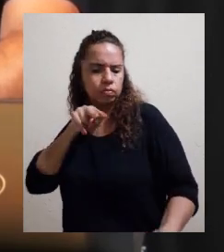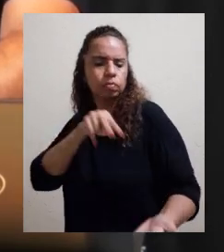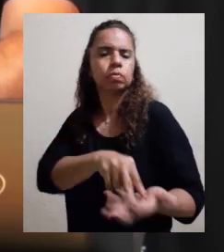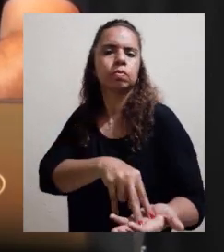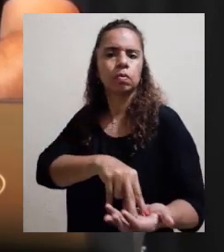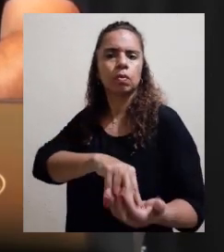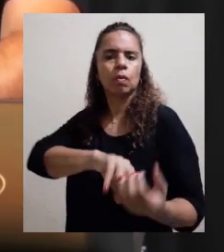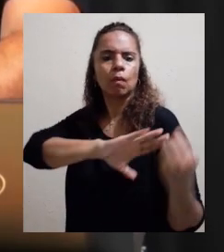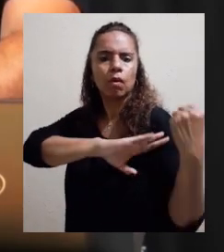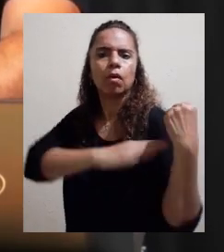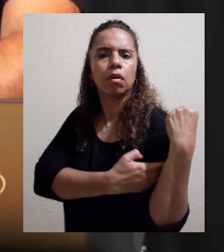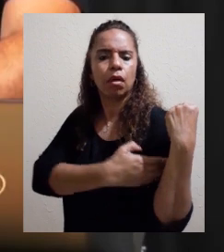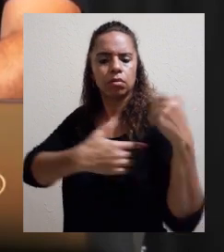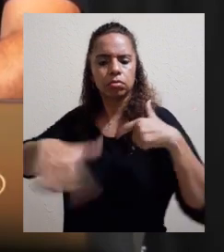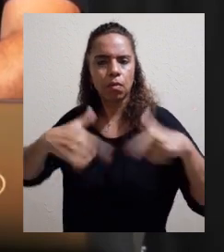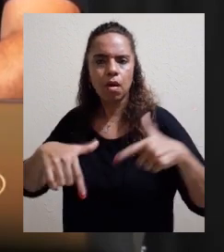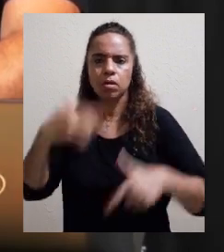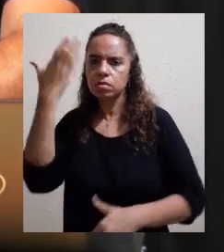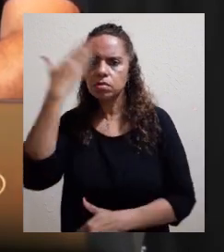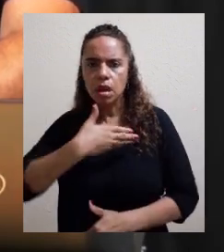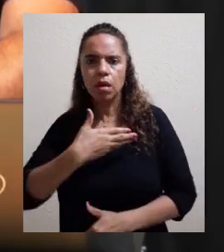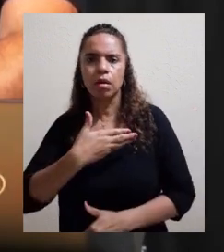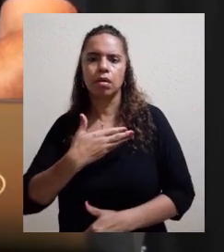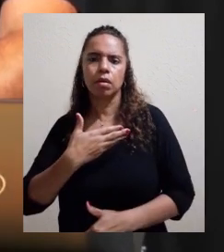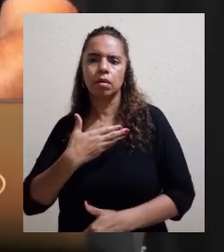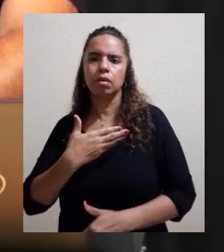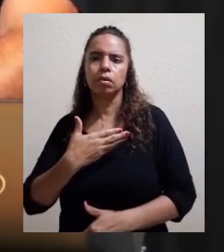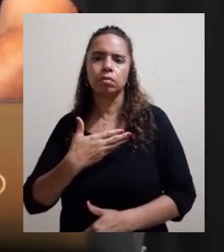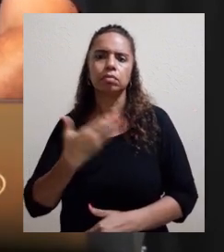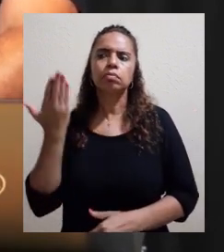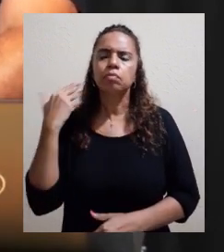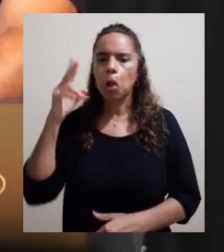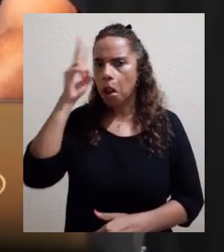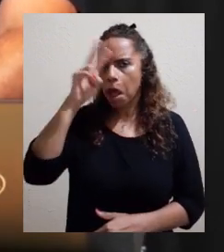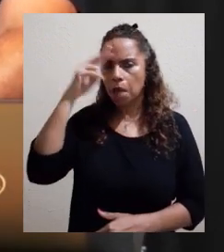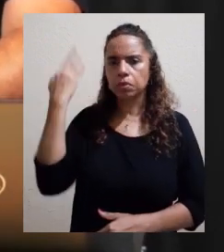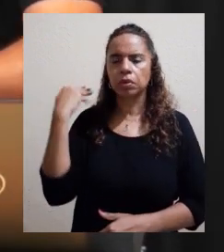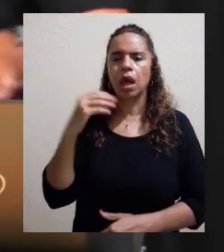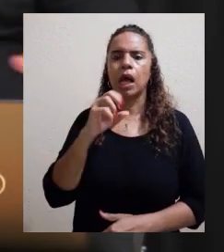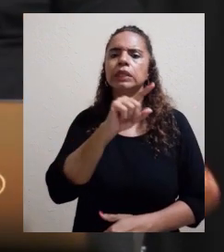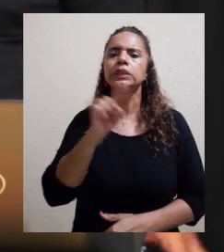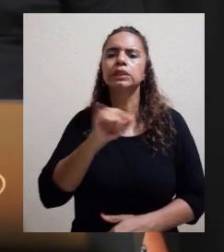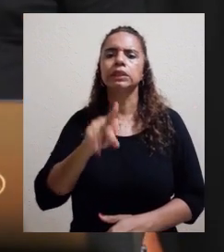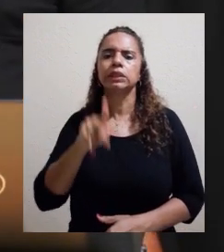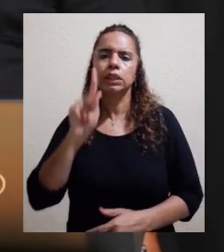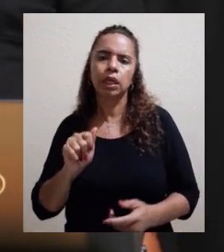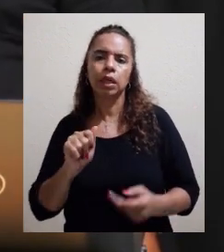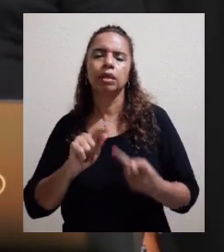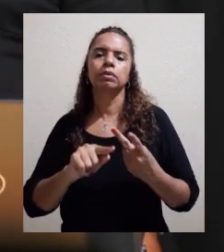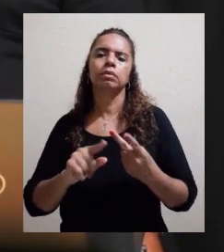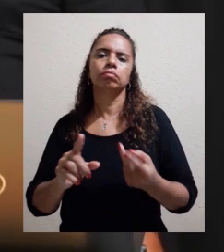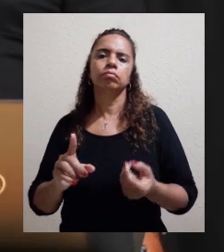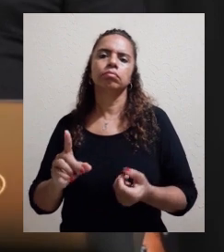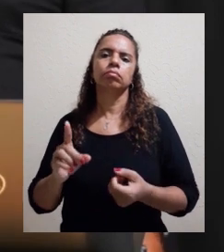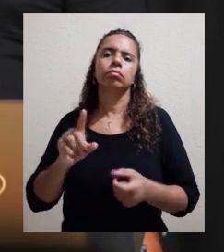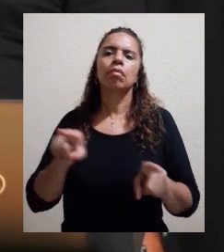linha de frente para qualquer coisa que aconteça, né? Na epidemia de Zika e chikungunya, o São José estava à frente